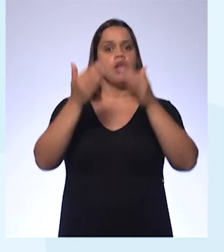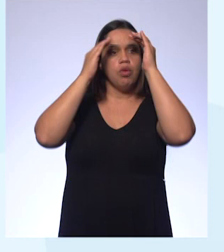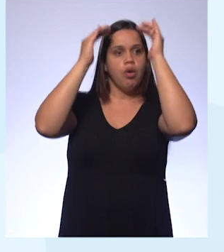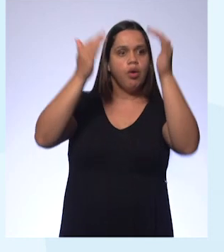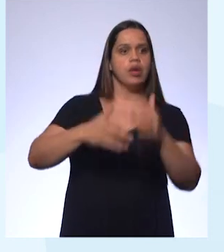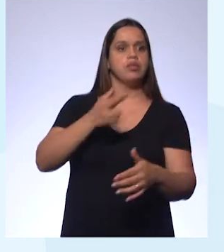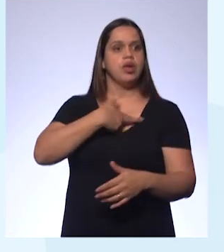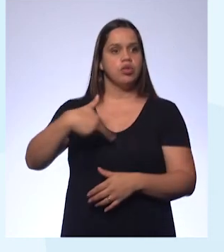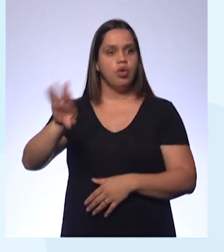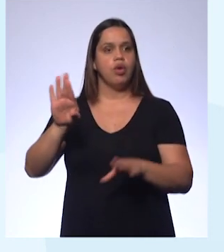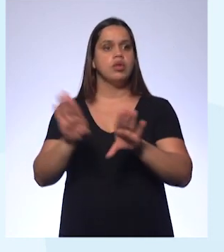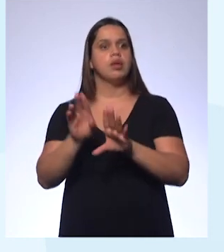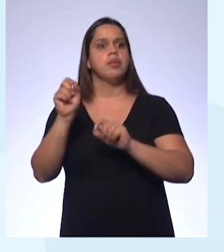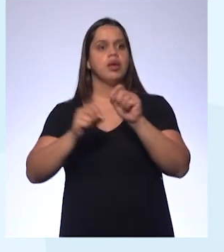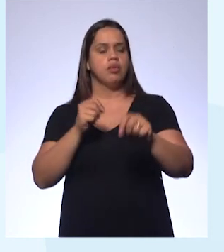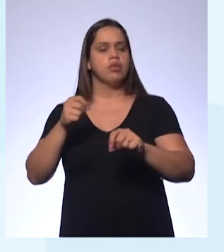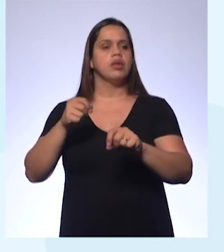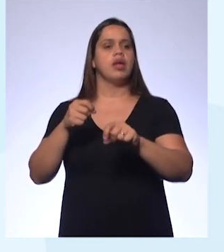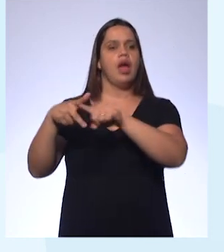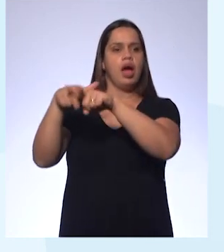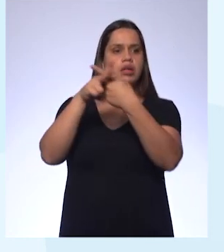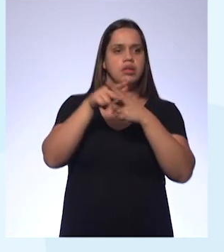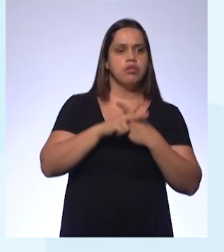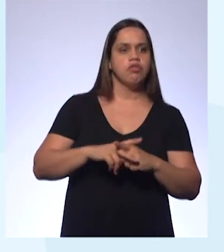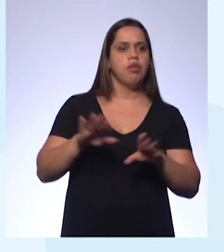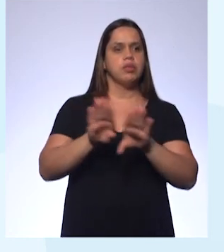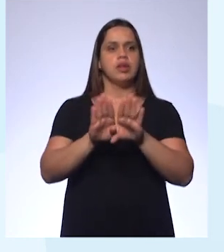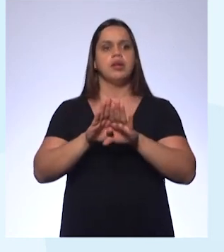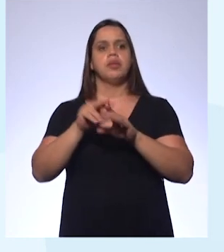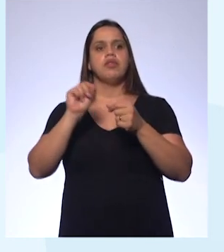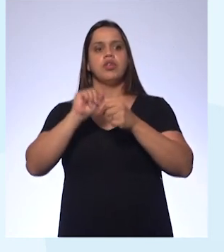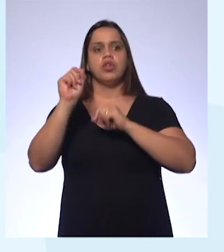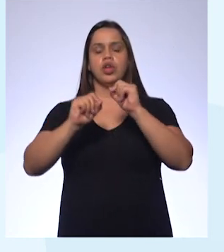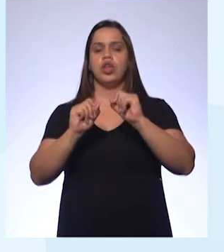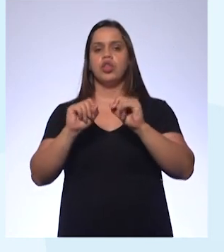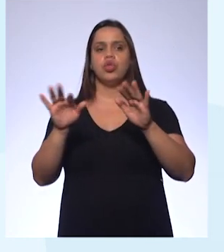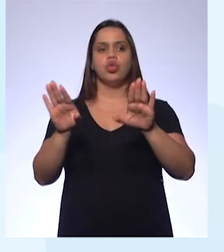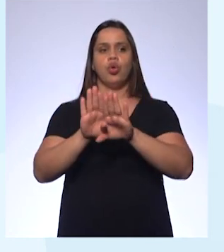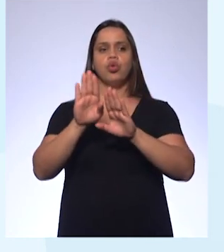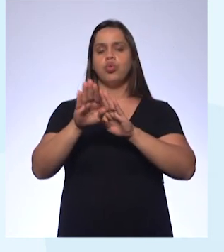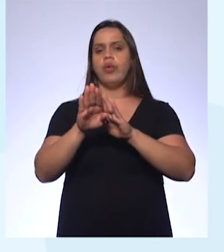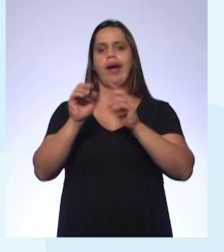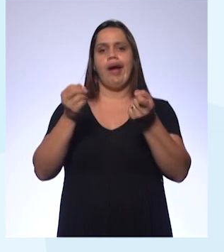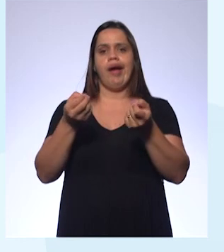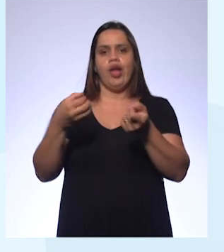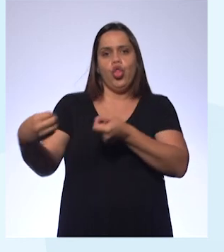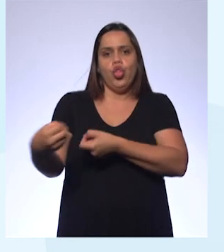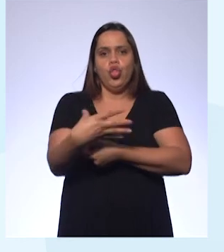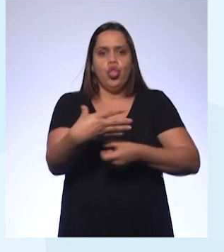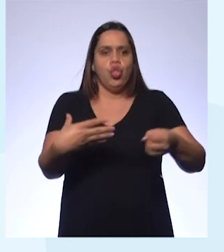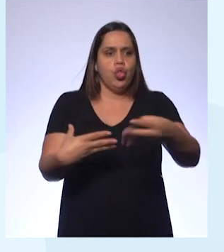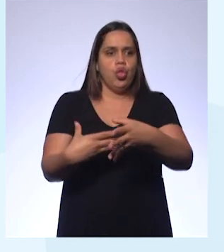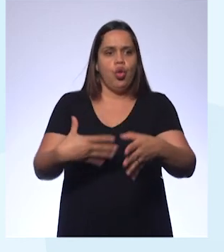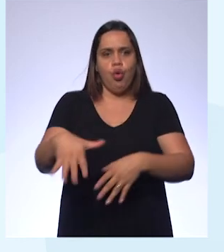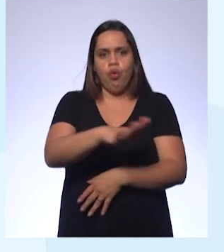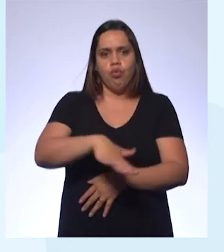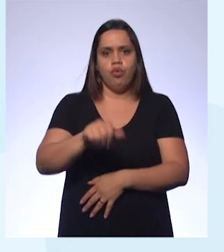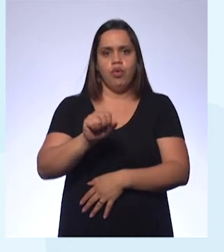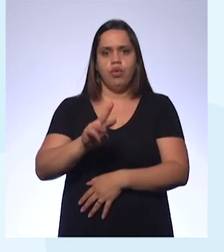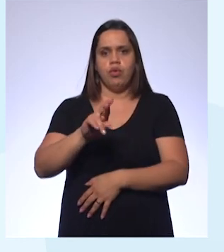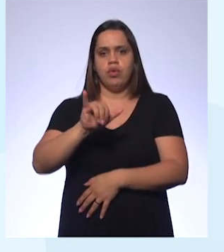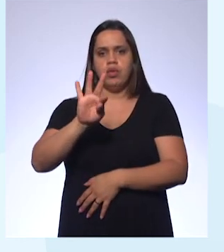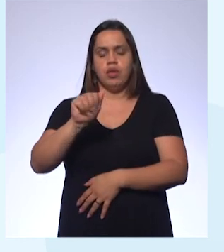Áustria, reformas urbanas mesmo, né, construindo portos, pavimentando vias, né, fazendo